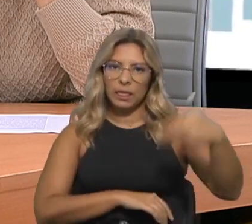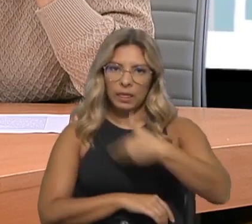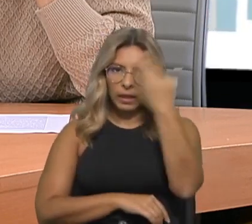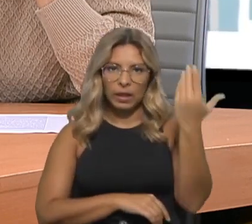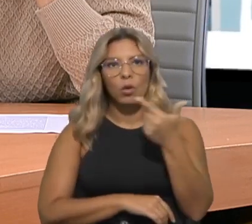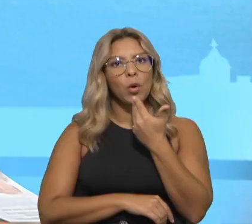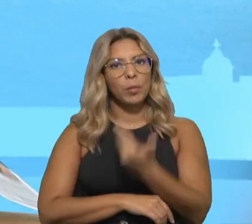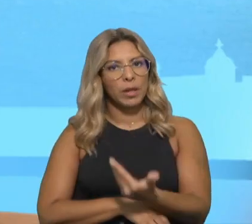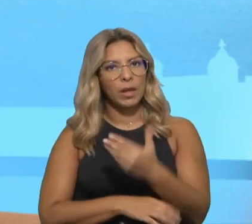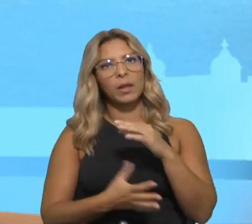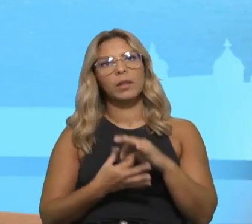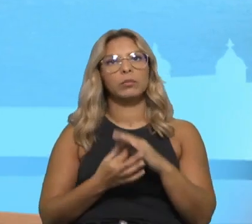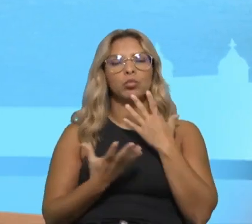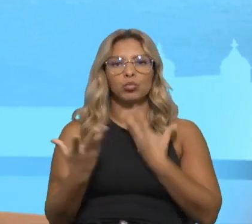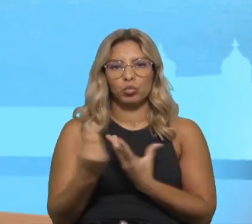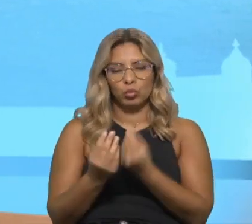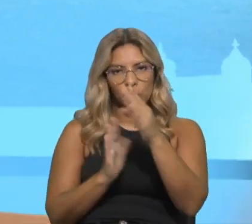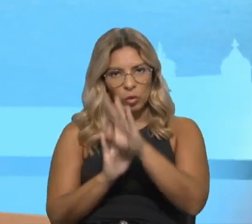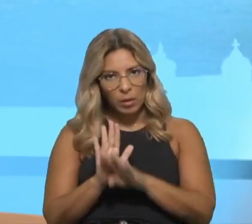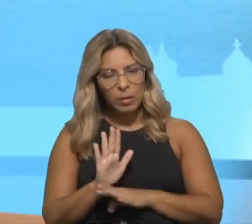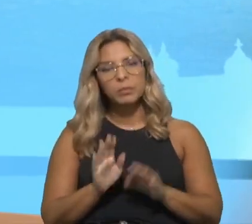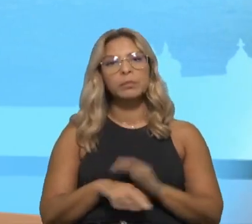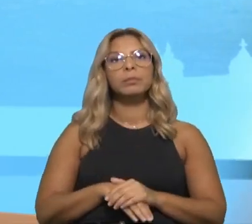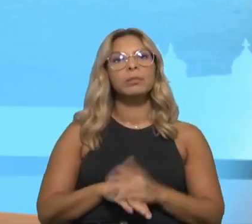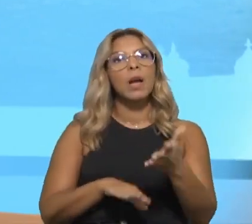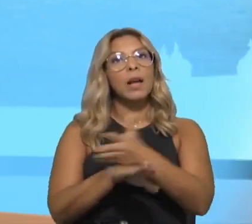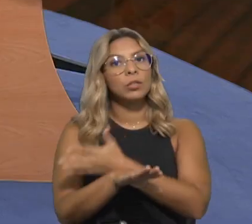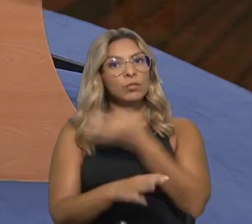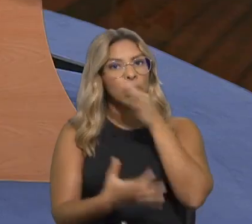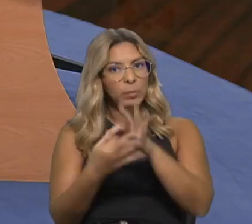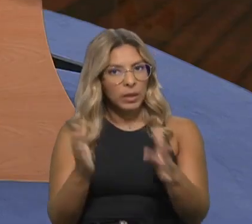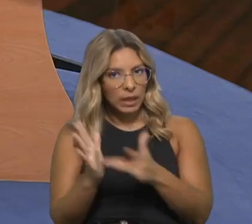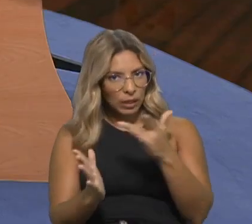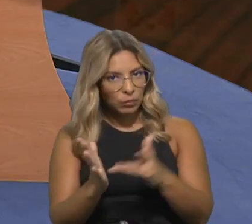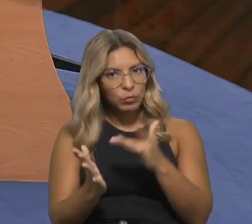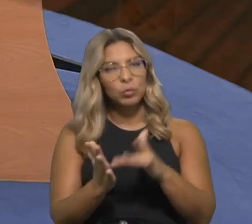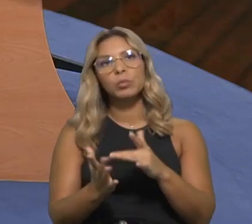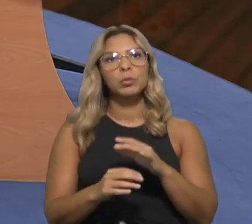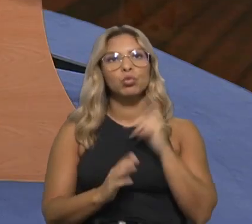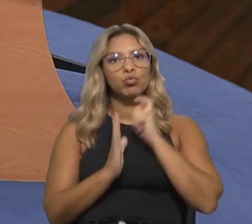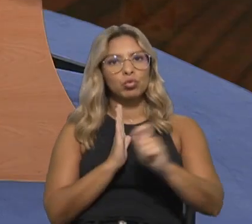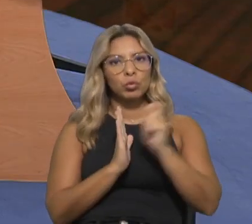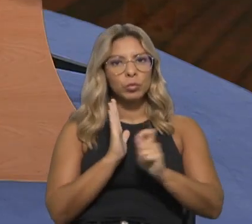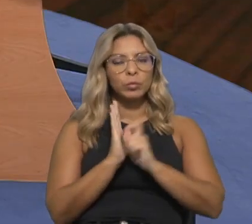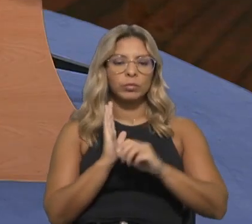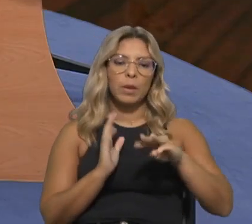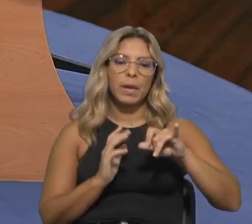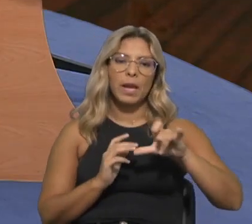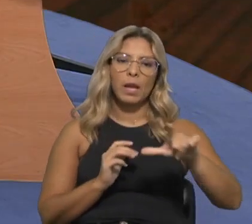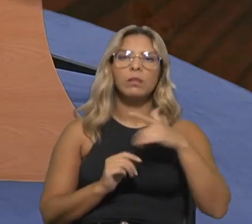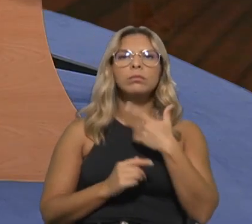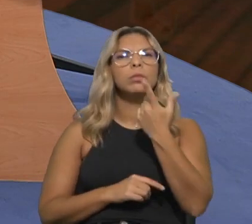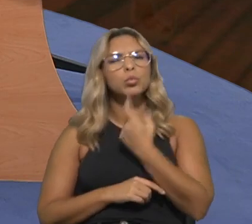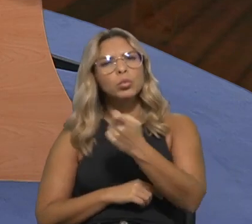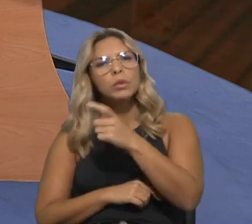estarem neste programa antes de irmos ao livro a este livro escrito por Miguel Moreira da Costa Padre Fernando